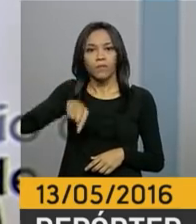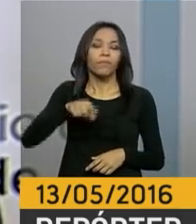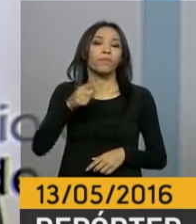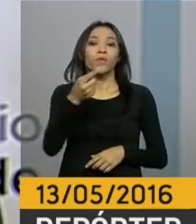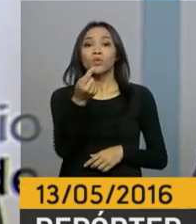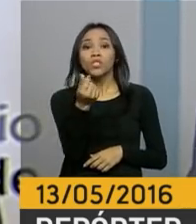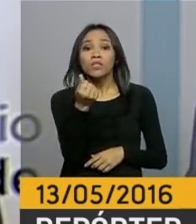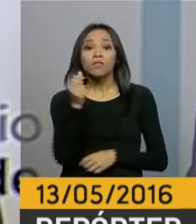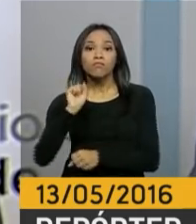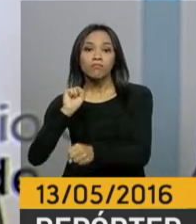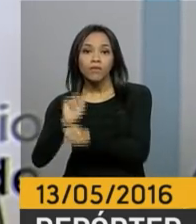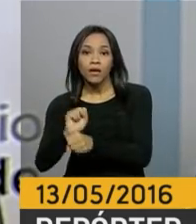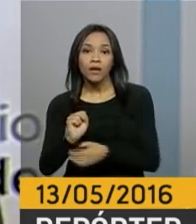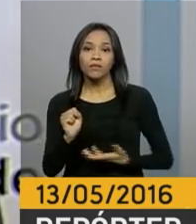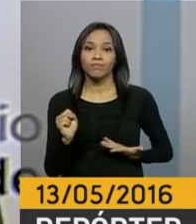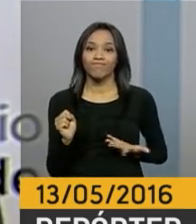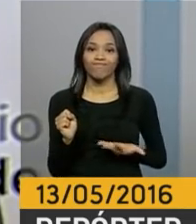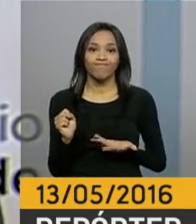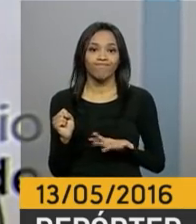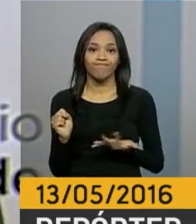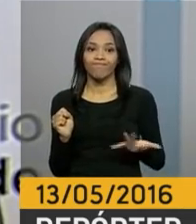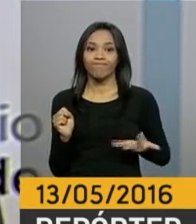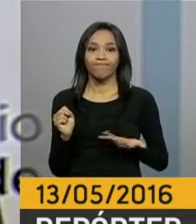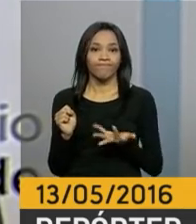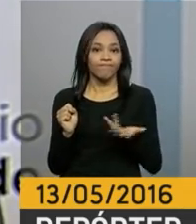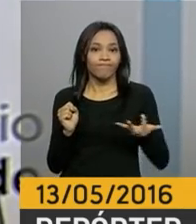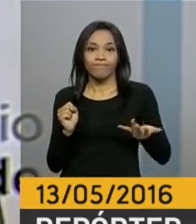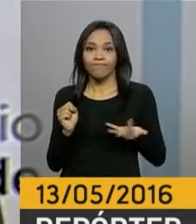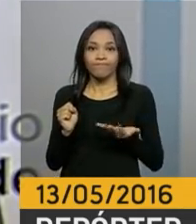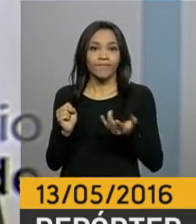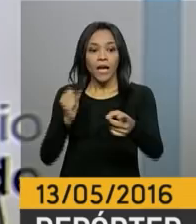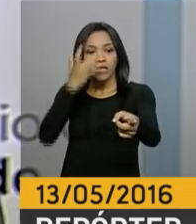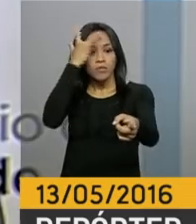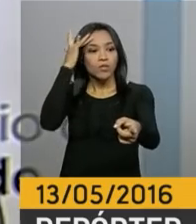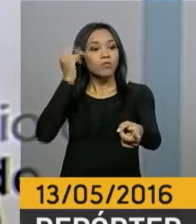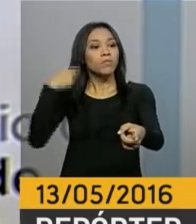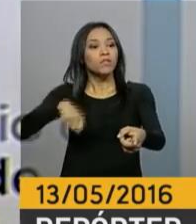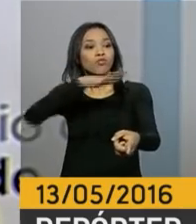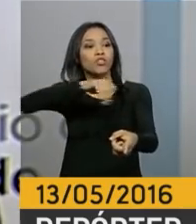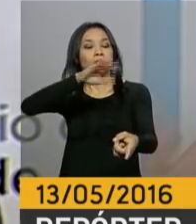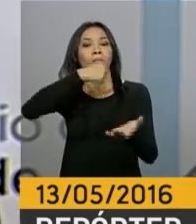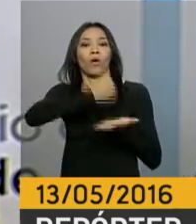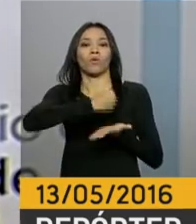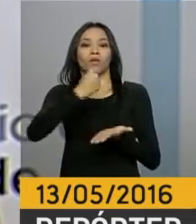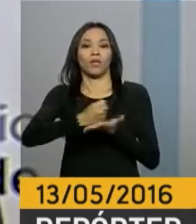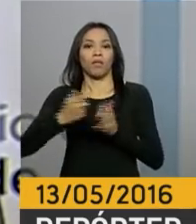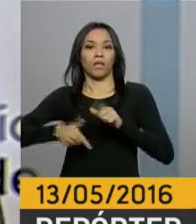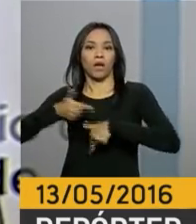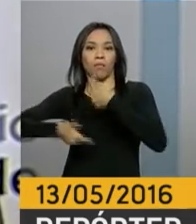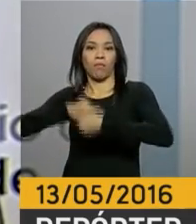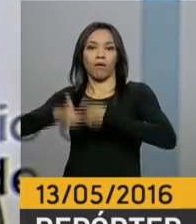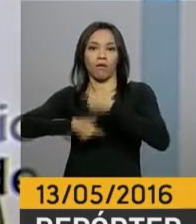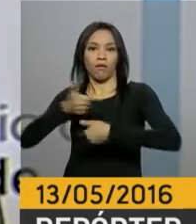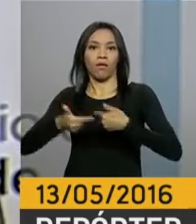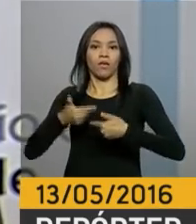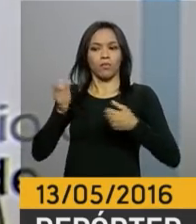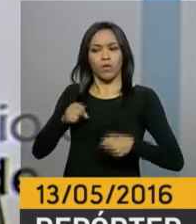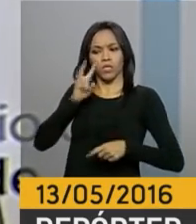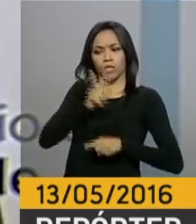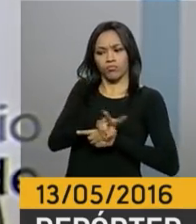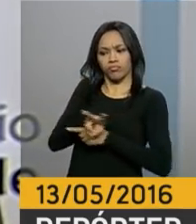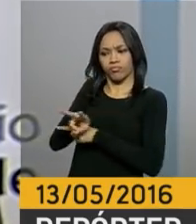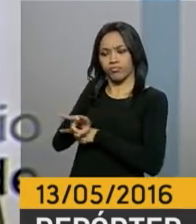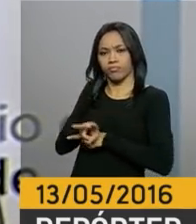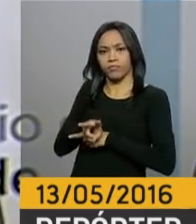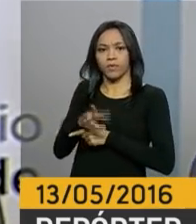capital parado e eh as pessoas que T que estar contratadas regularmente para que a vistoria possa ser feita Então tá